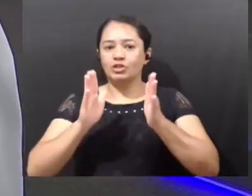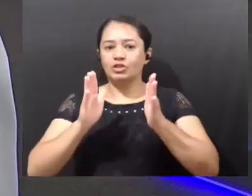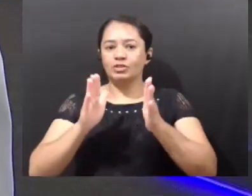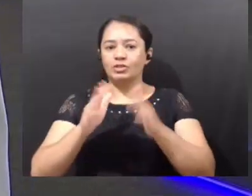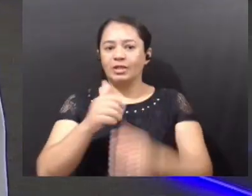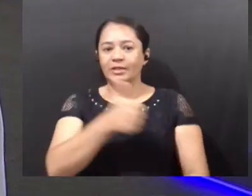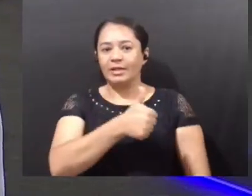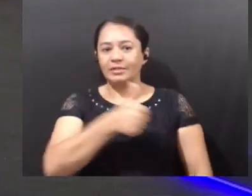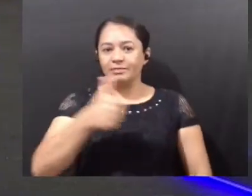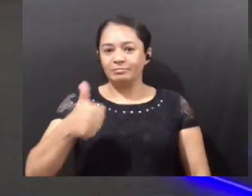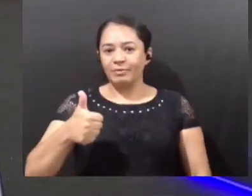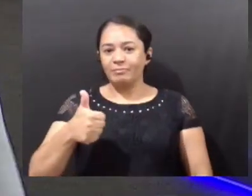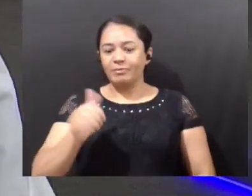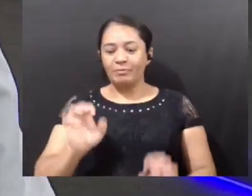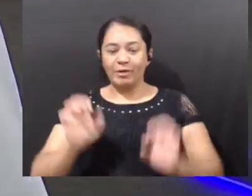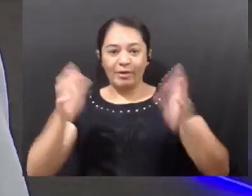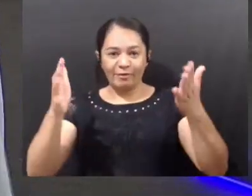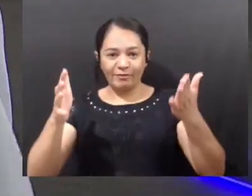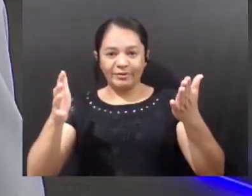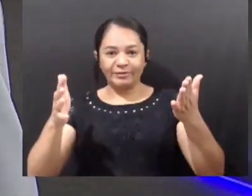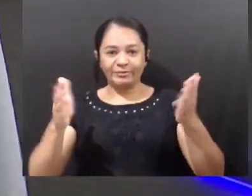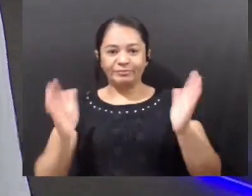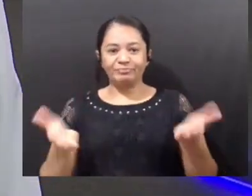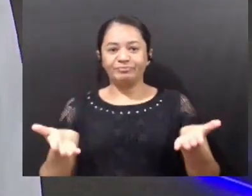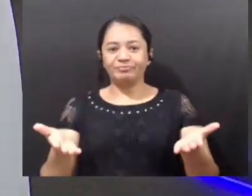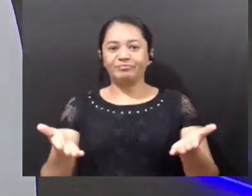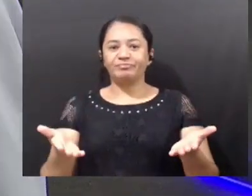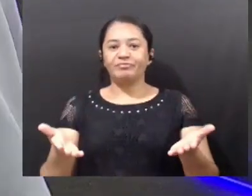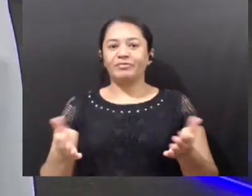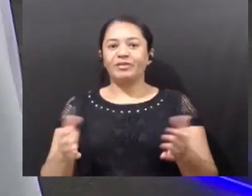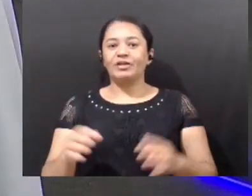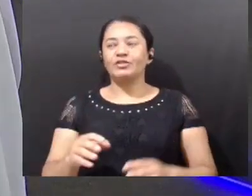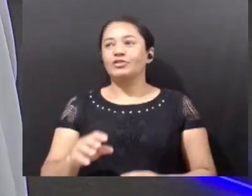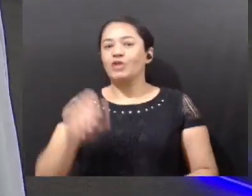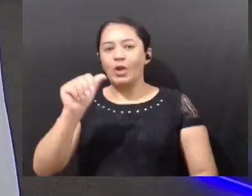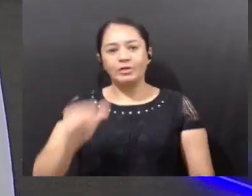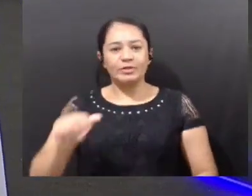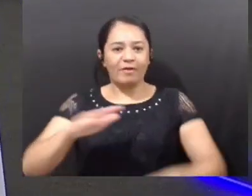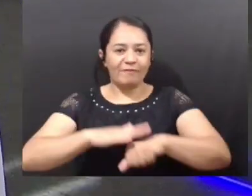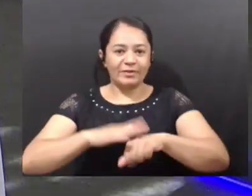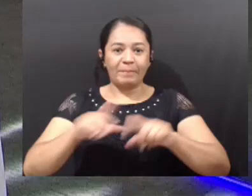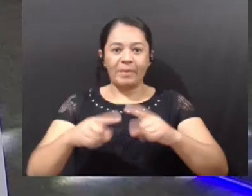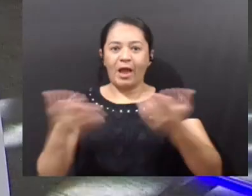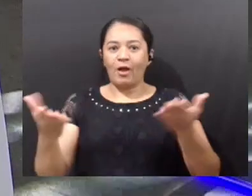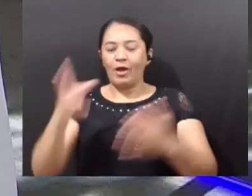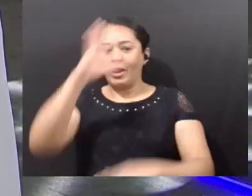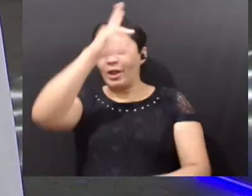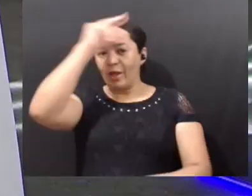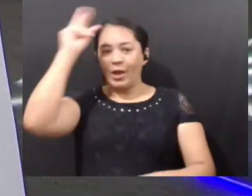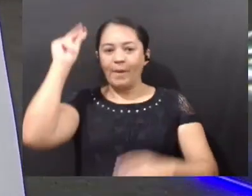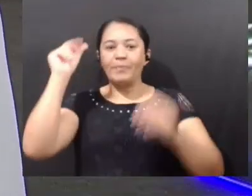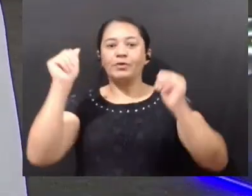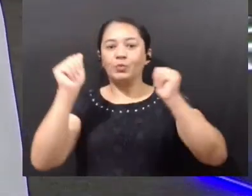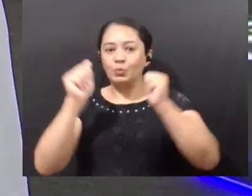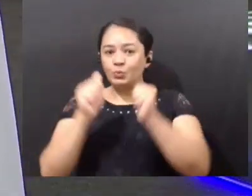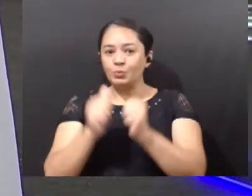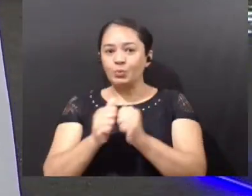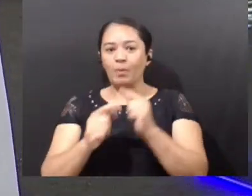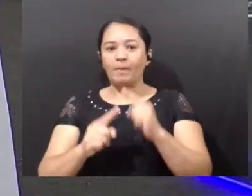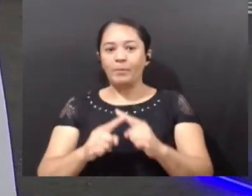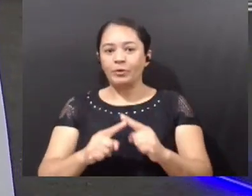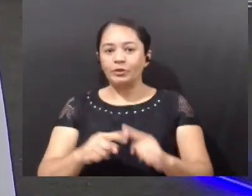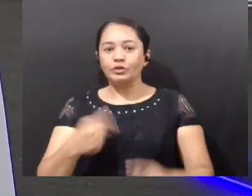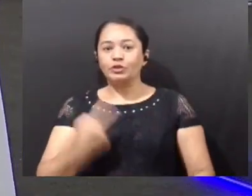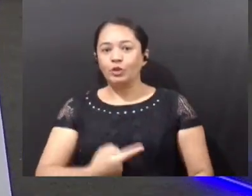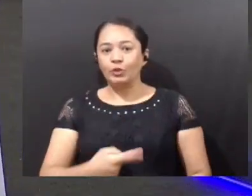da semana, era um evento que só a associação fazia, agora a prefeitura está junto, porque a gente sabe